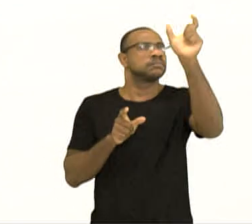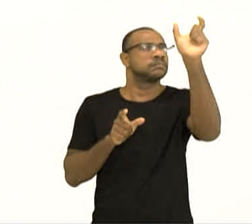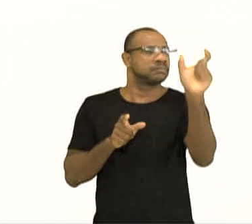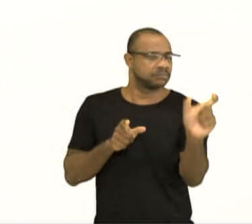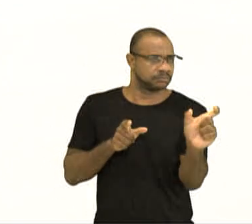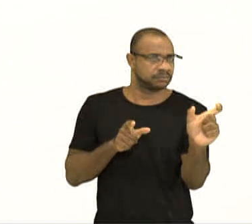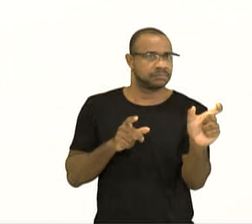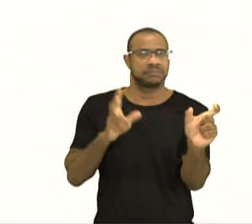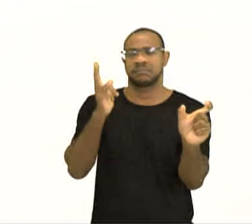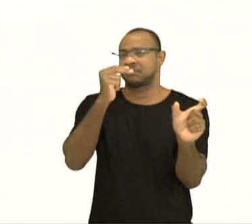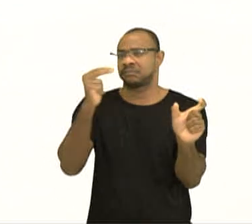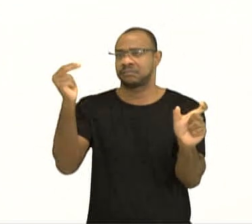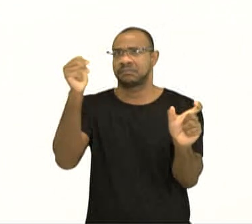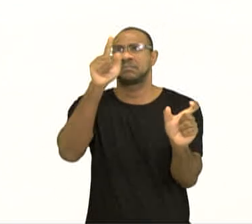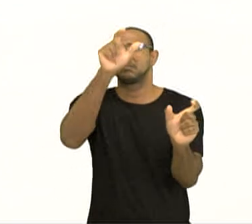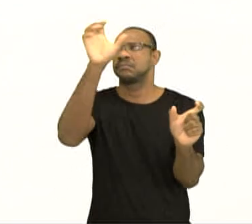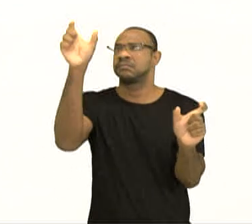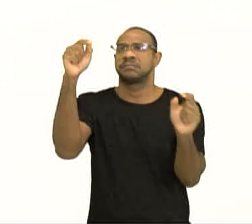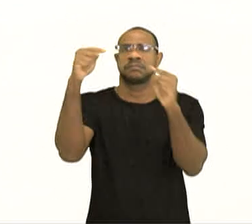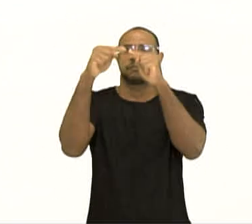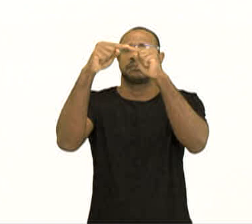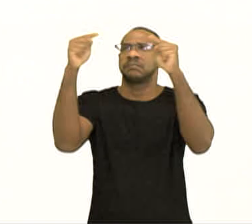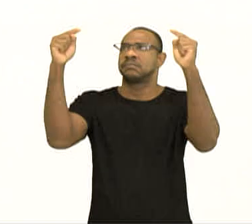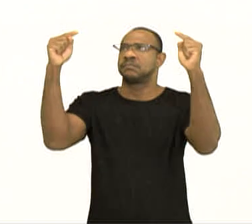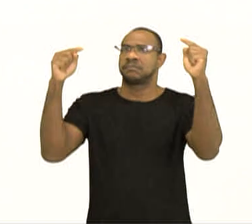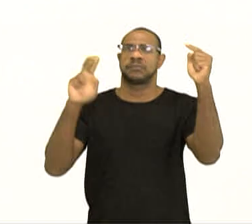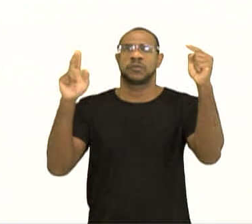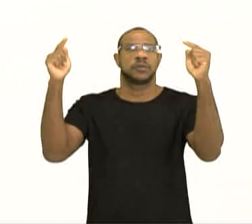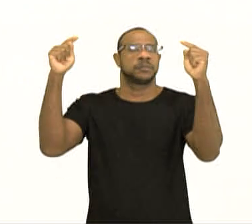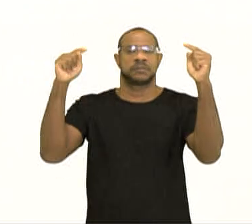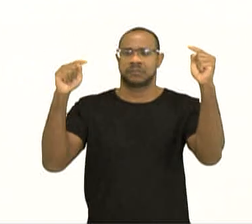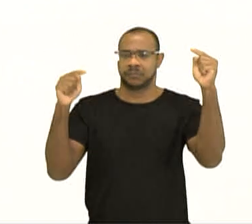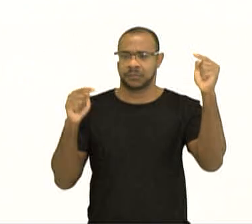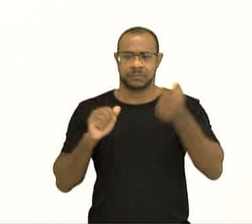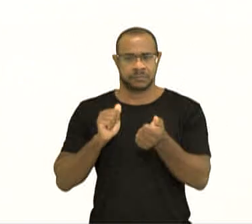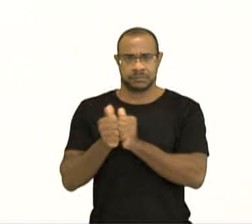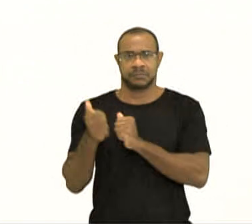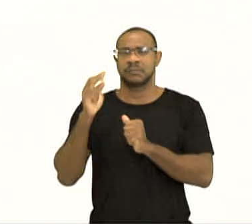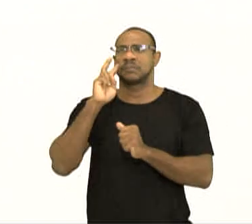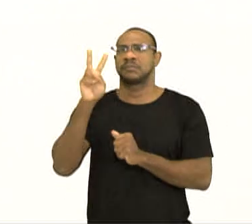pessoal. Scuba diving, soccer,